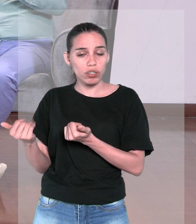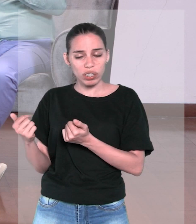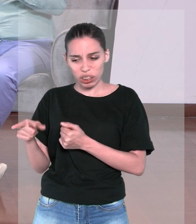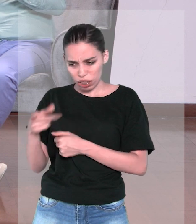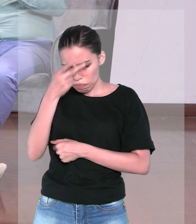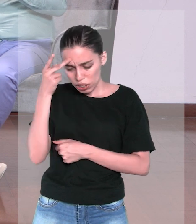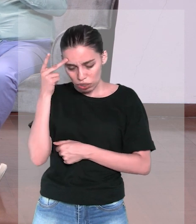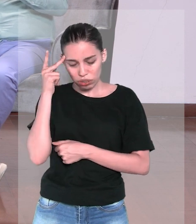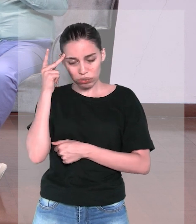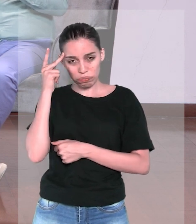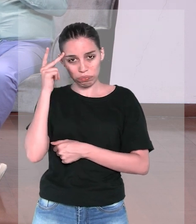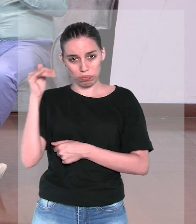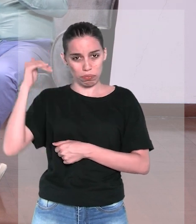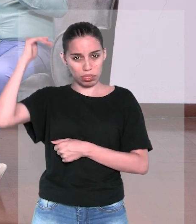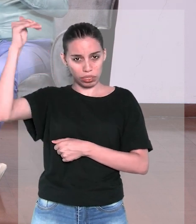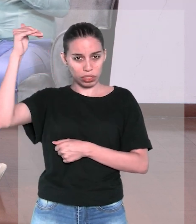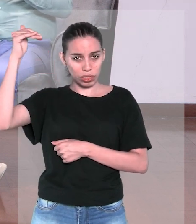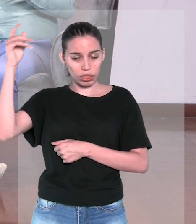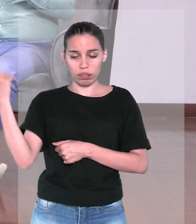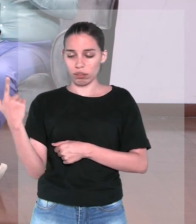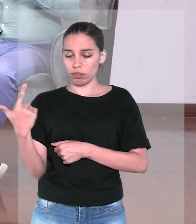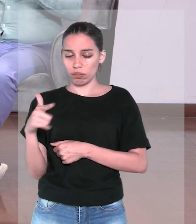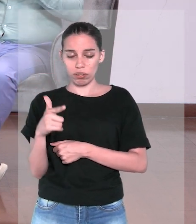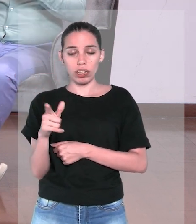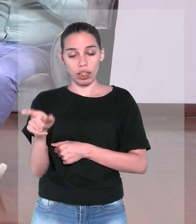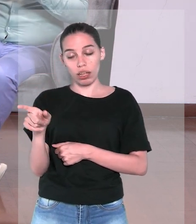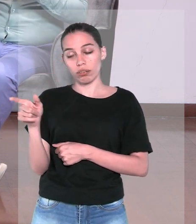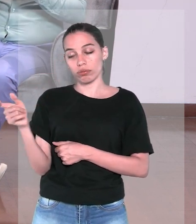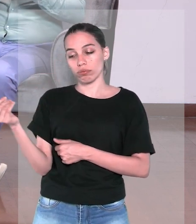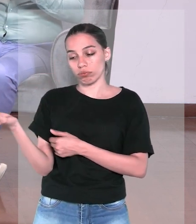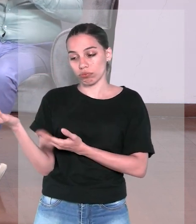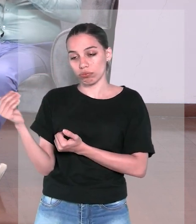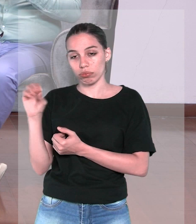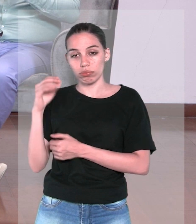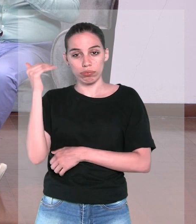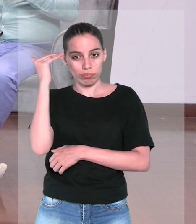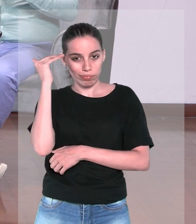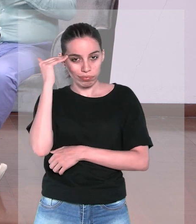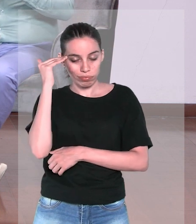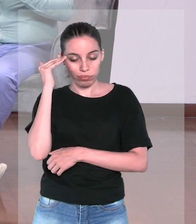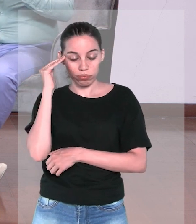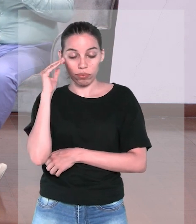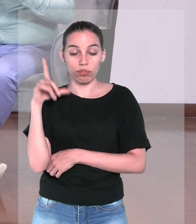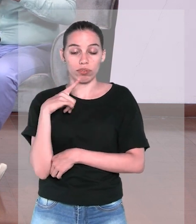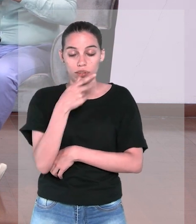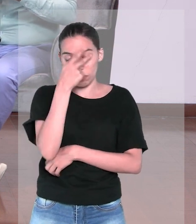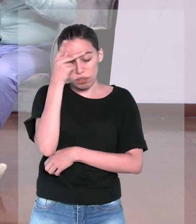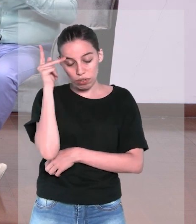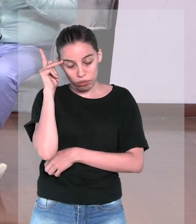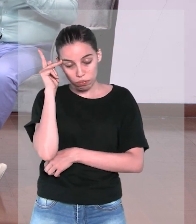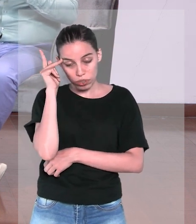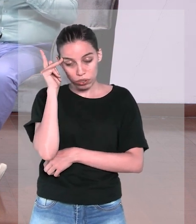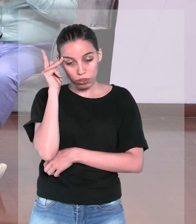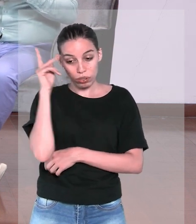e você tem uma pessoa que é atacada. Nos ataques, de maneira geral,